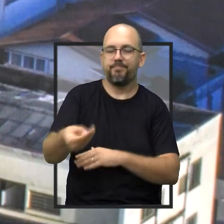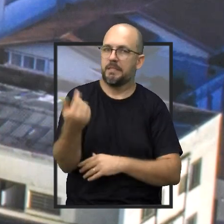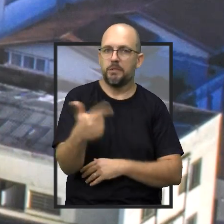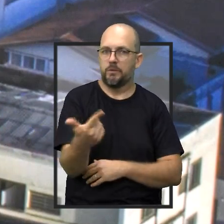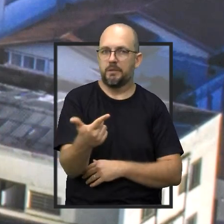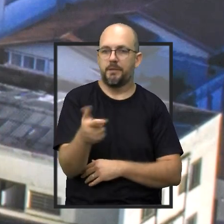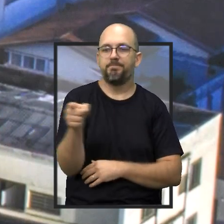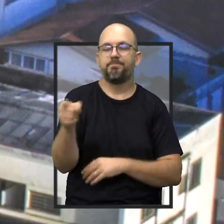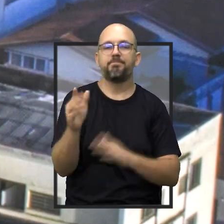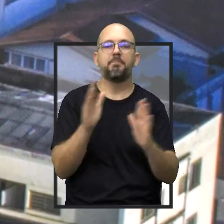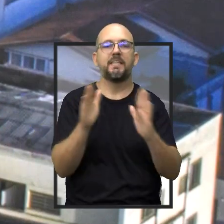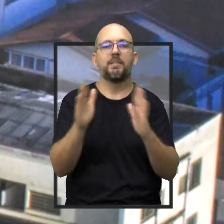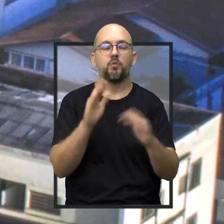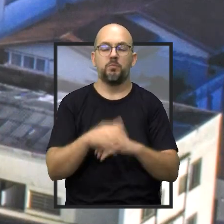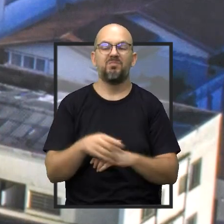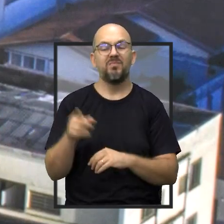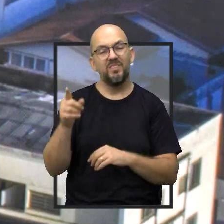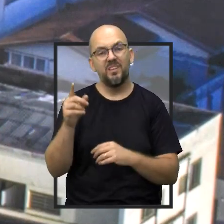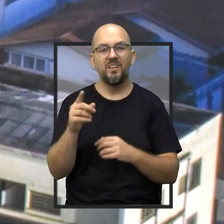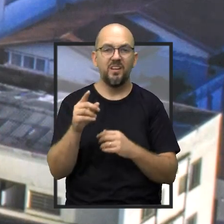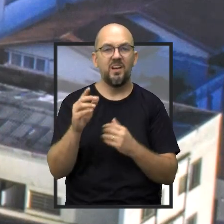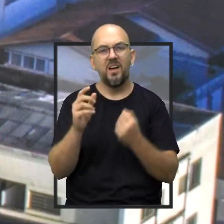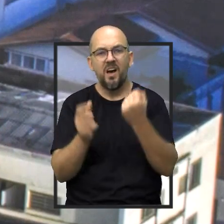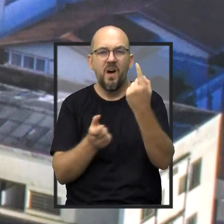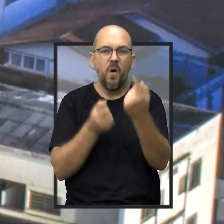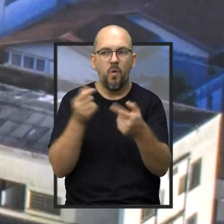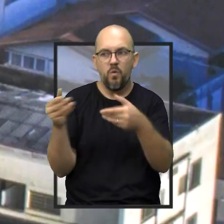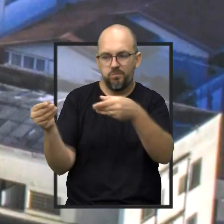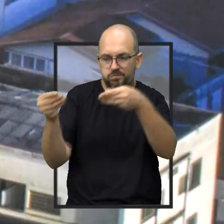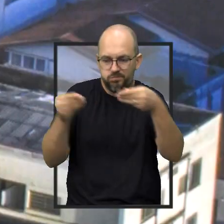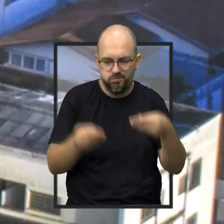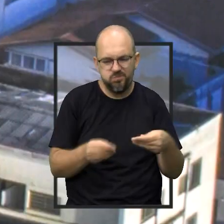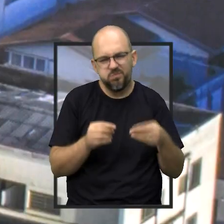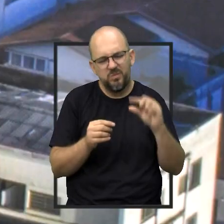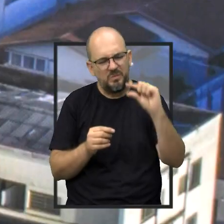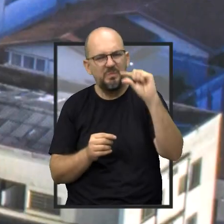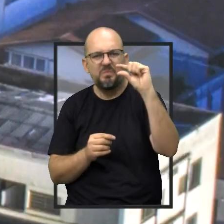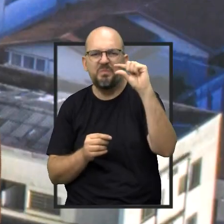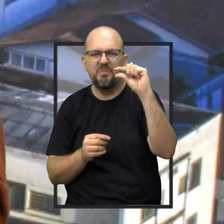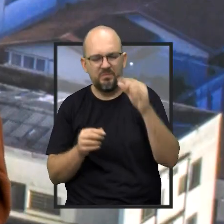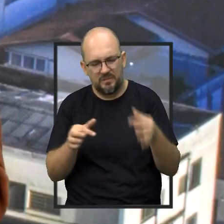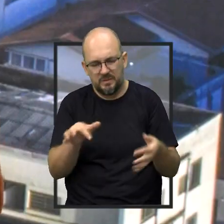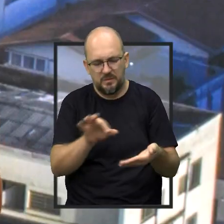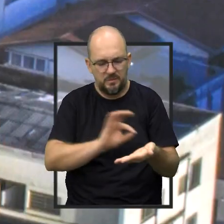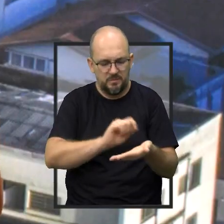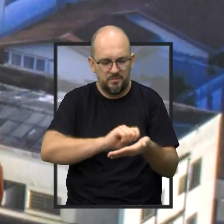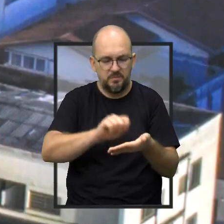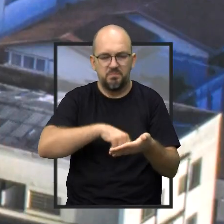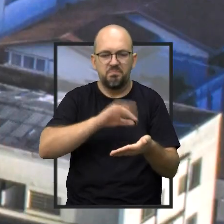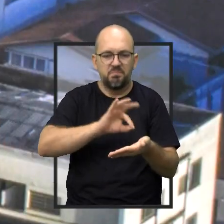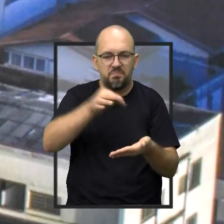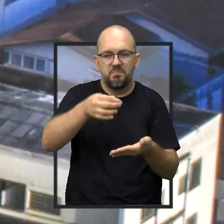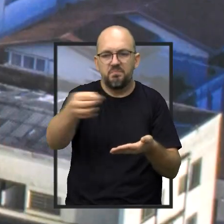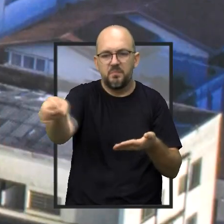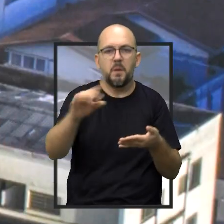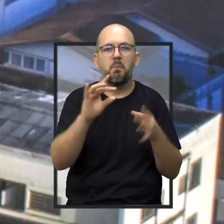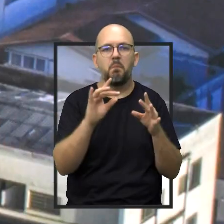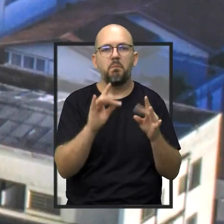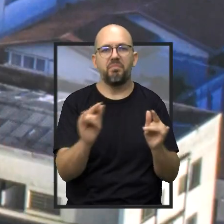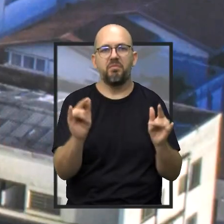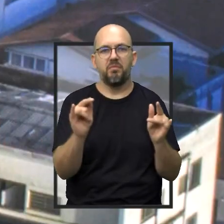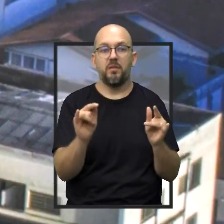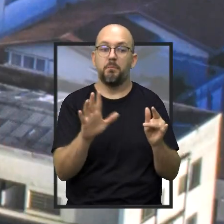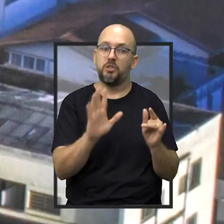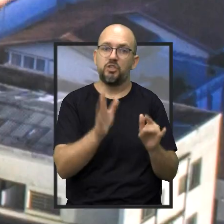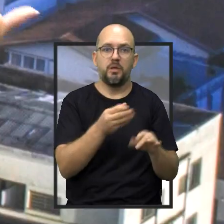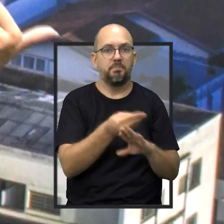naquele período. Eles até receberam alguns blocos, uma quantidade limitada, porém essas guias que chegaram